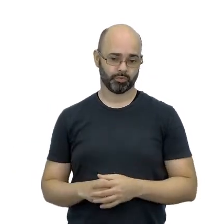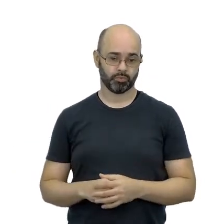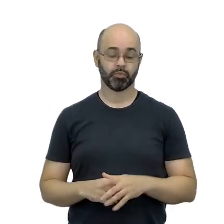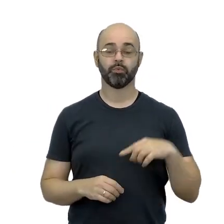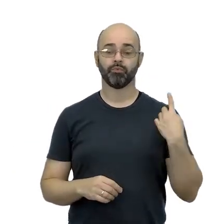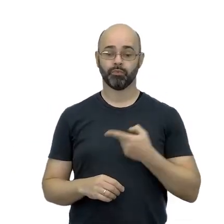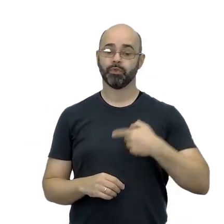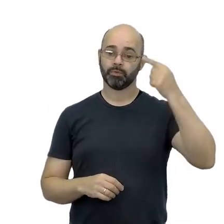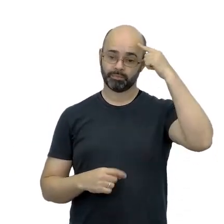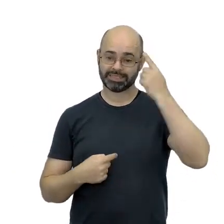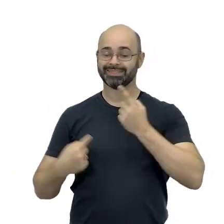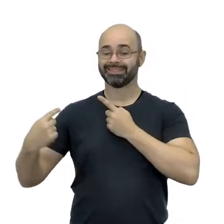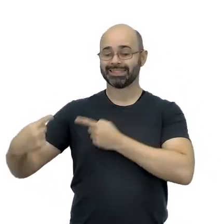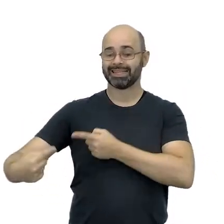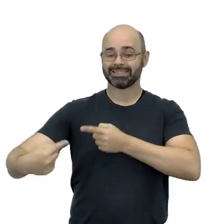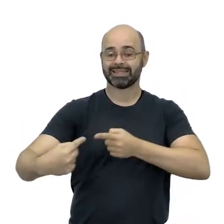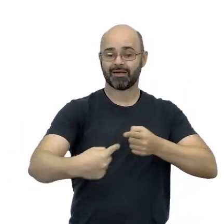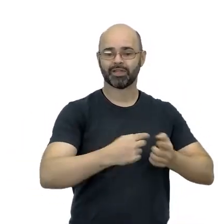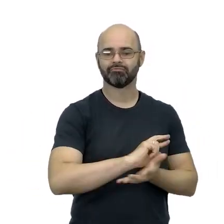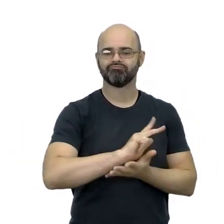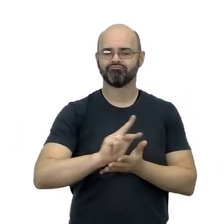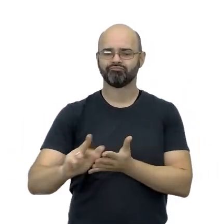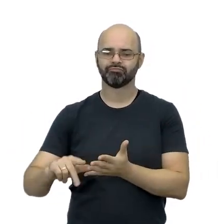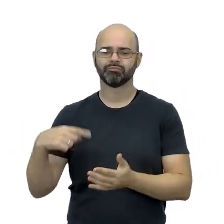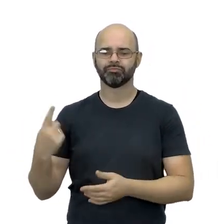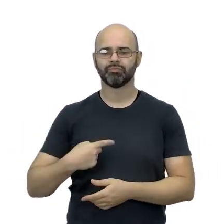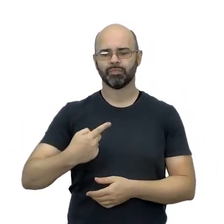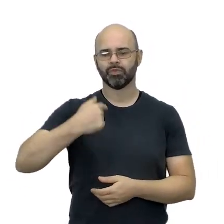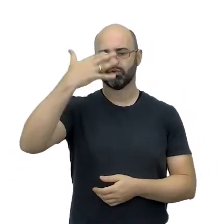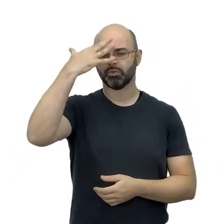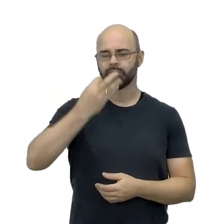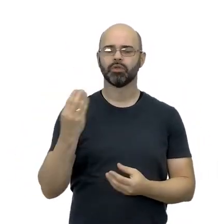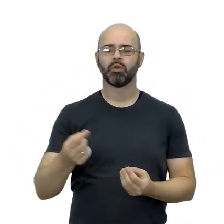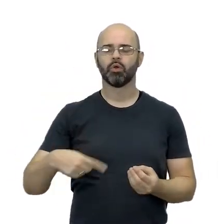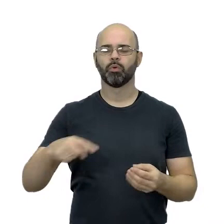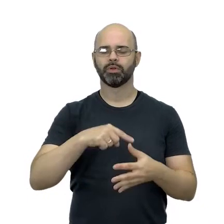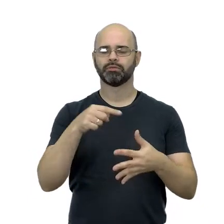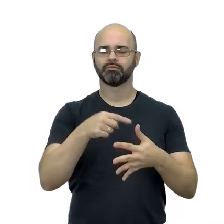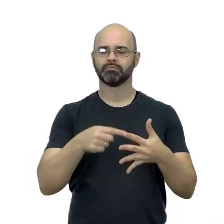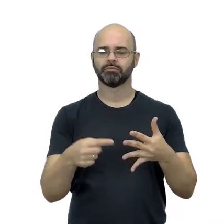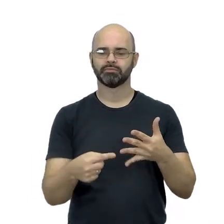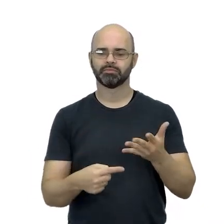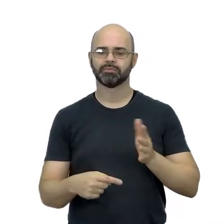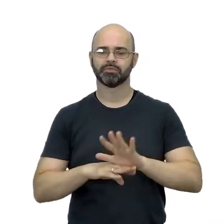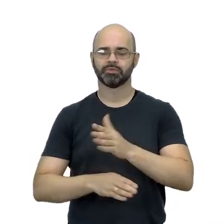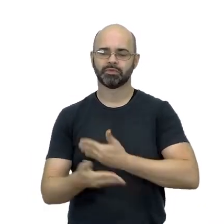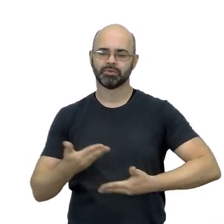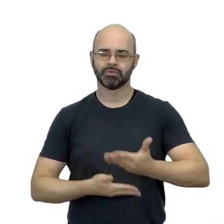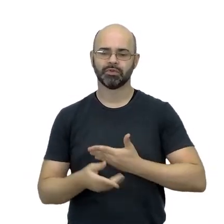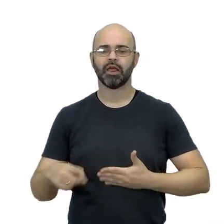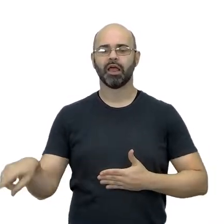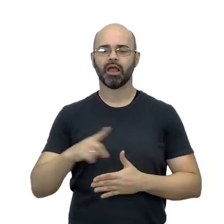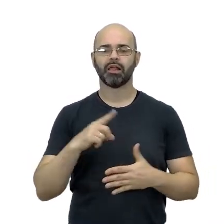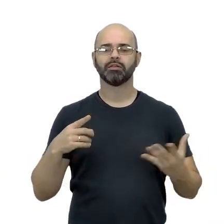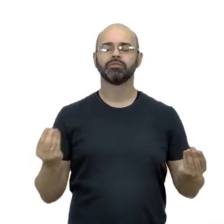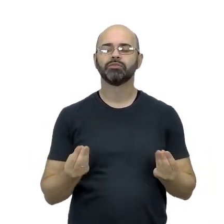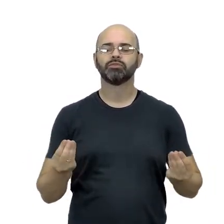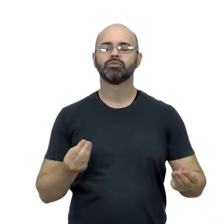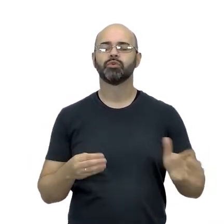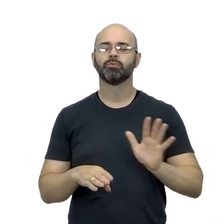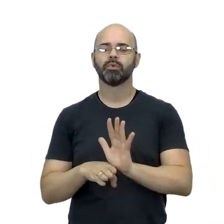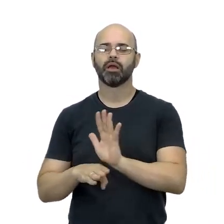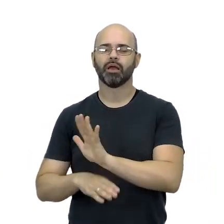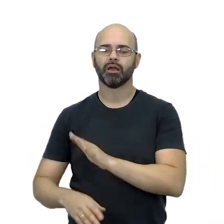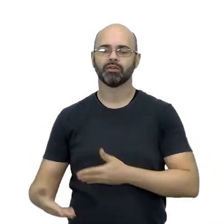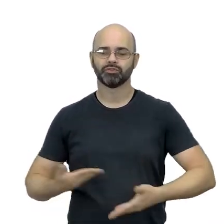os diversos desafios para compreender como se relacionam entre si e qual o impacto entre eles. Encontrar